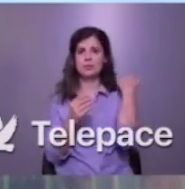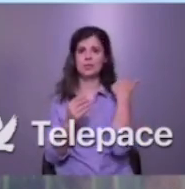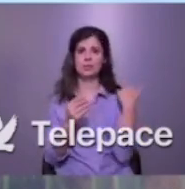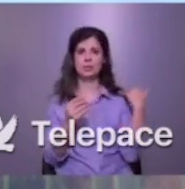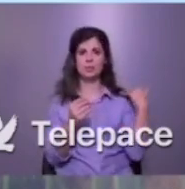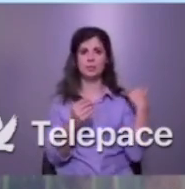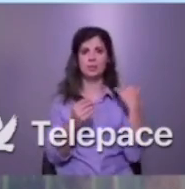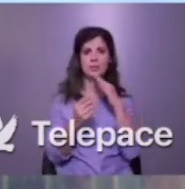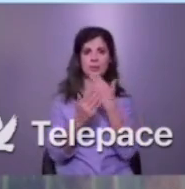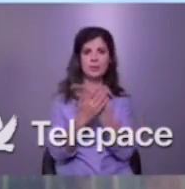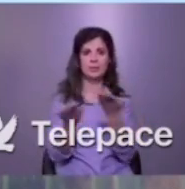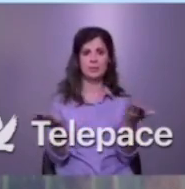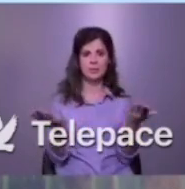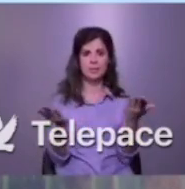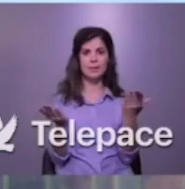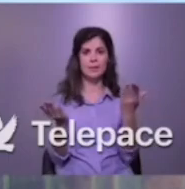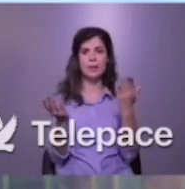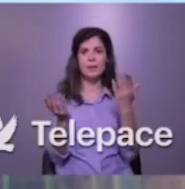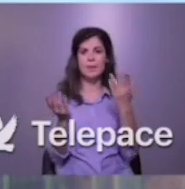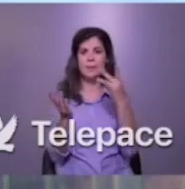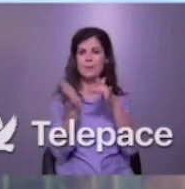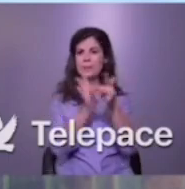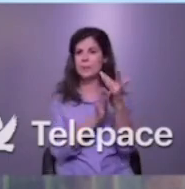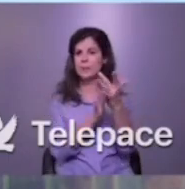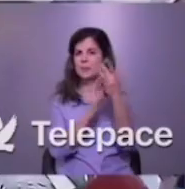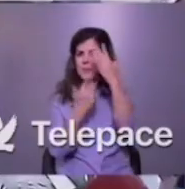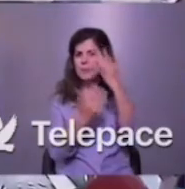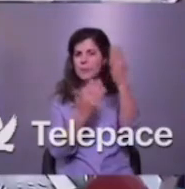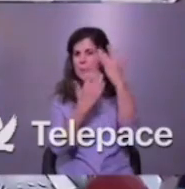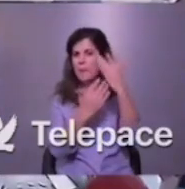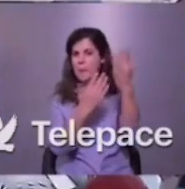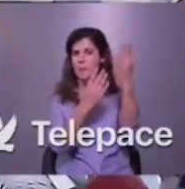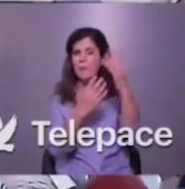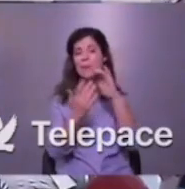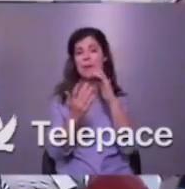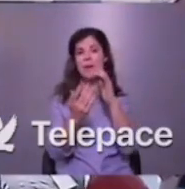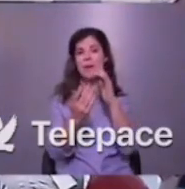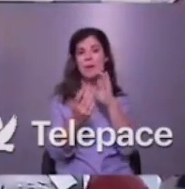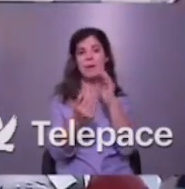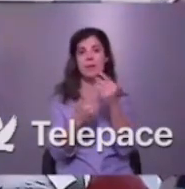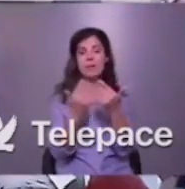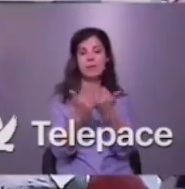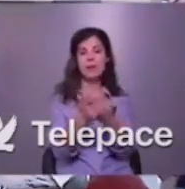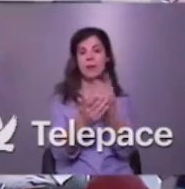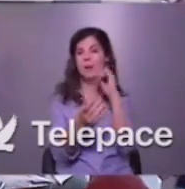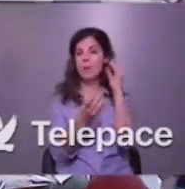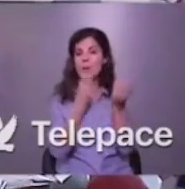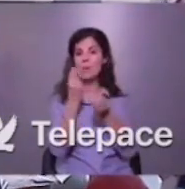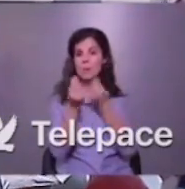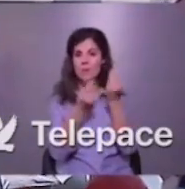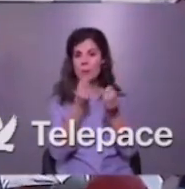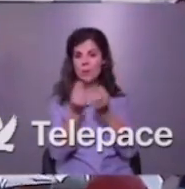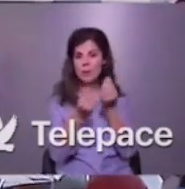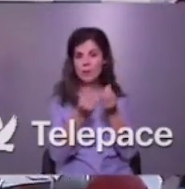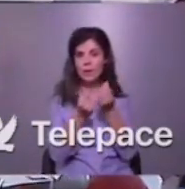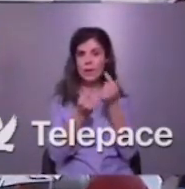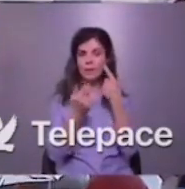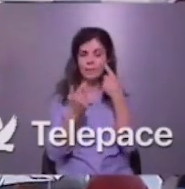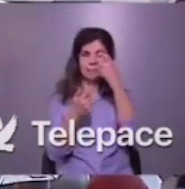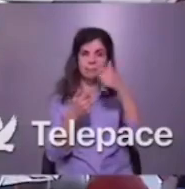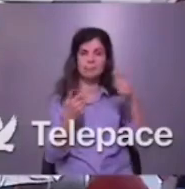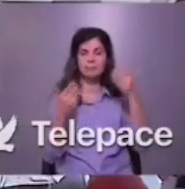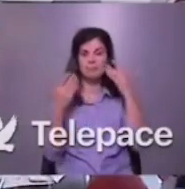encontro com o seu bendito e amado Filho Jesus e nele a dar mais qualidade aos encontros e às relações entre